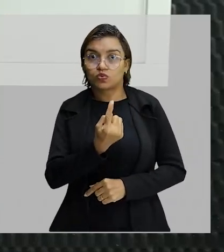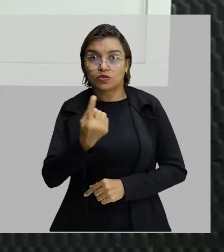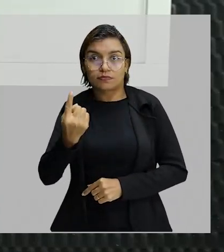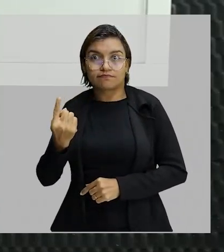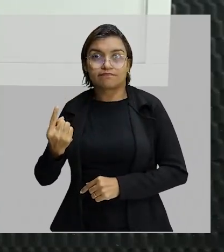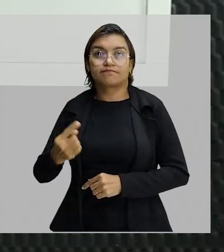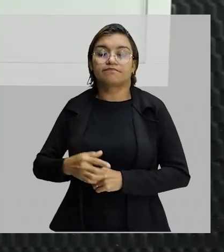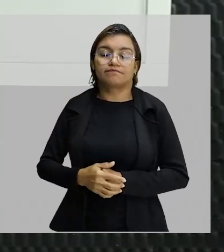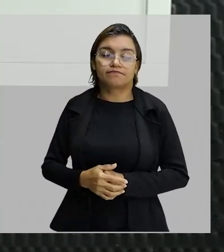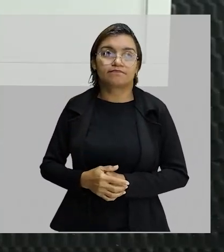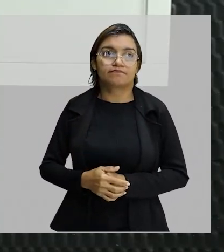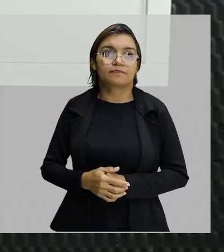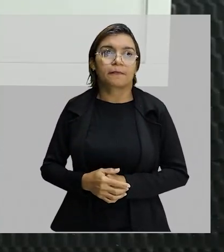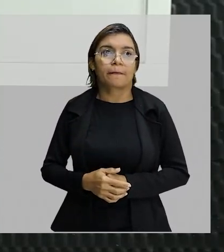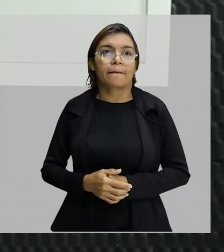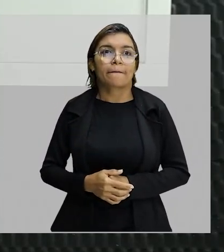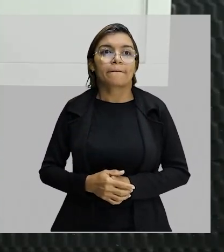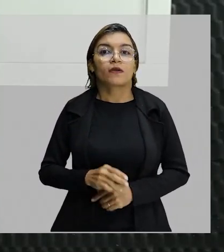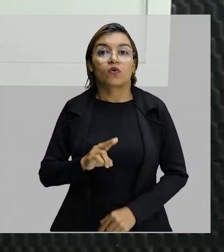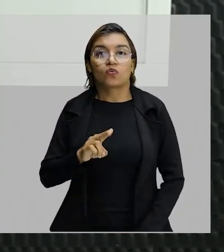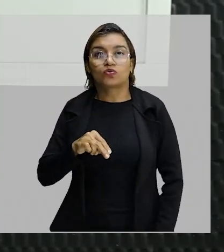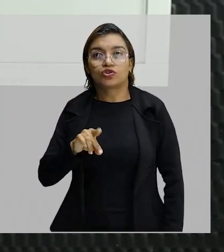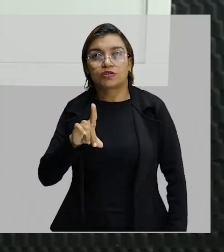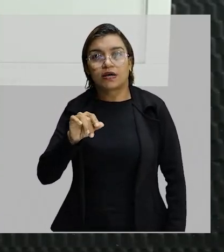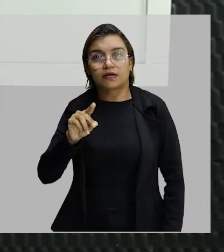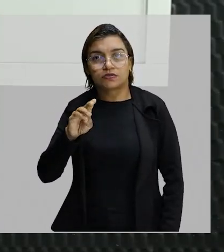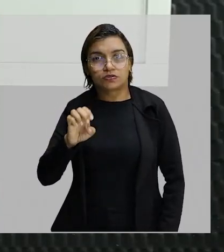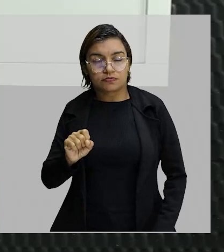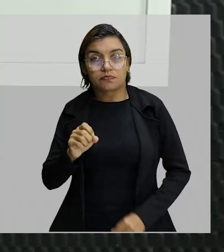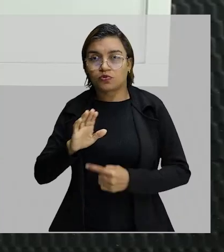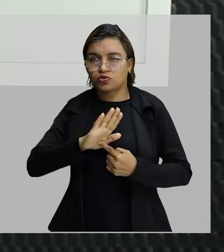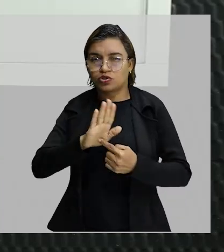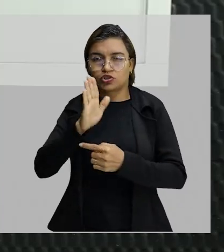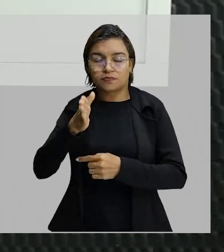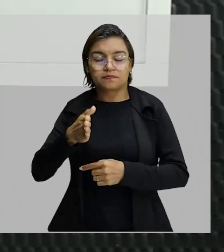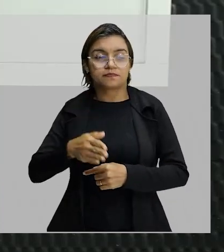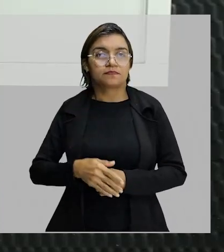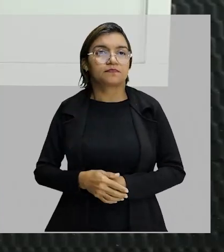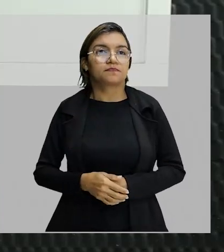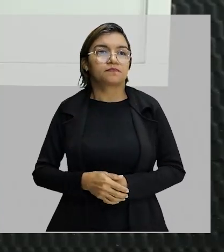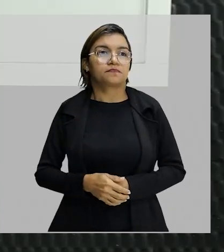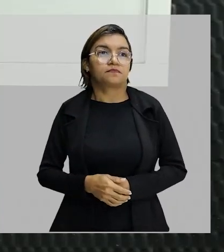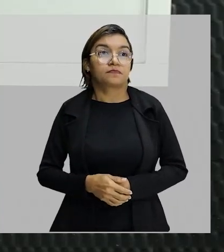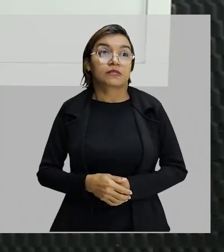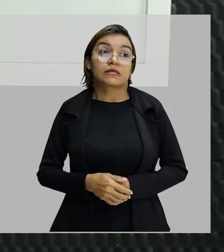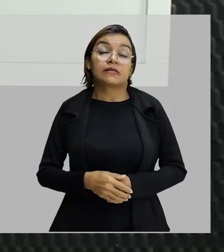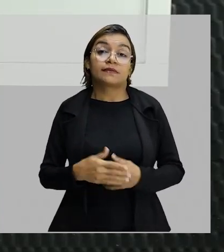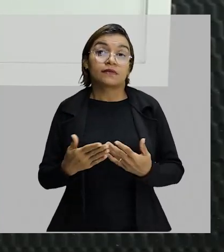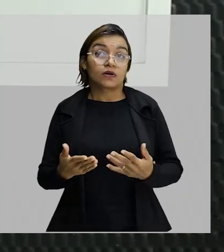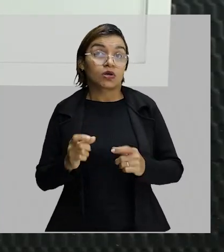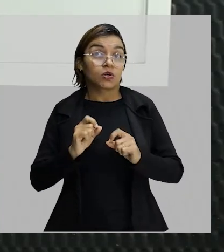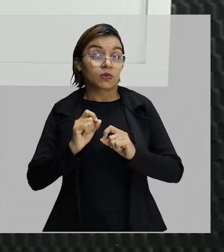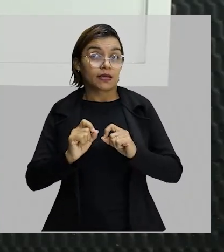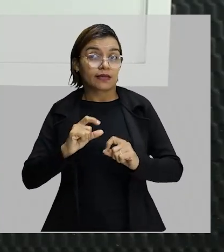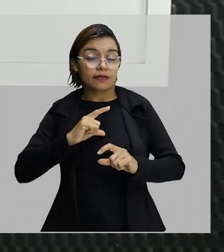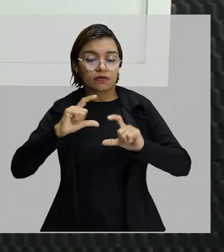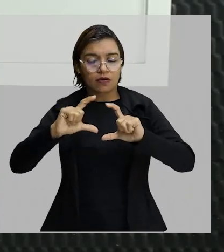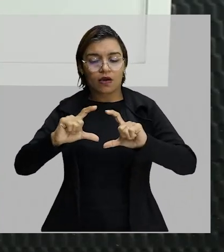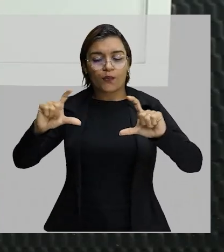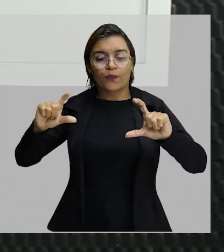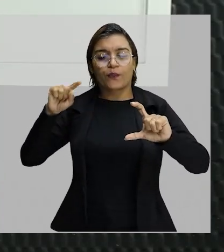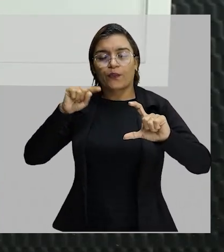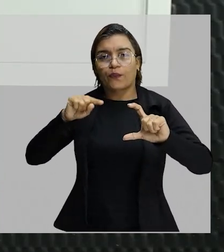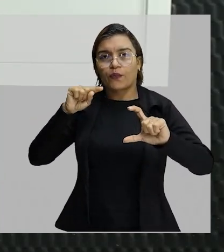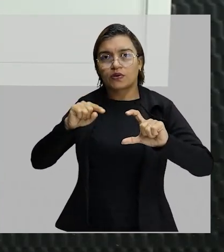certo? Bom, se apropriando desta equação, que fala